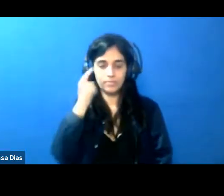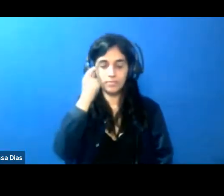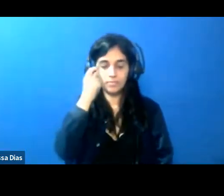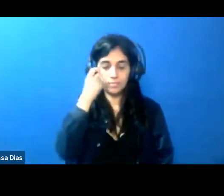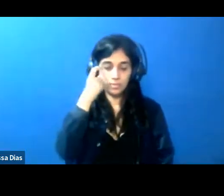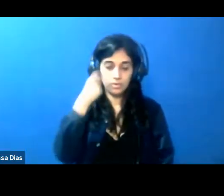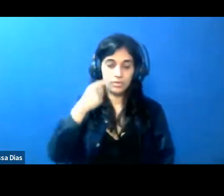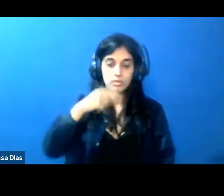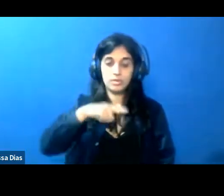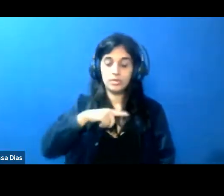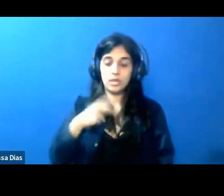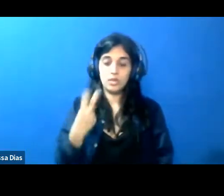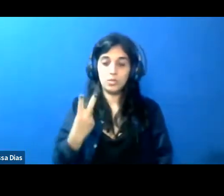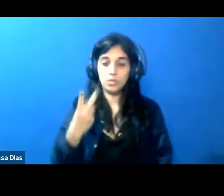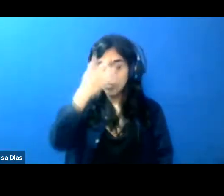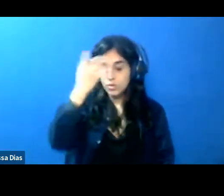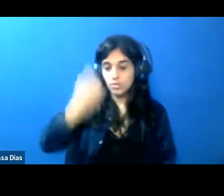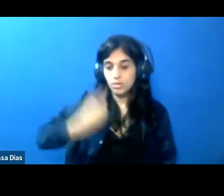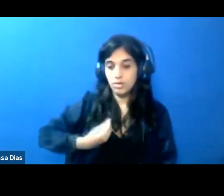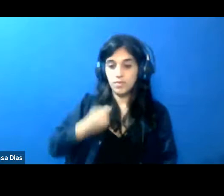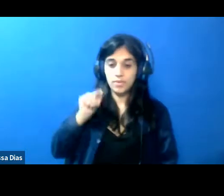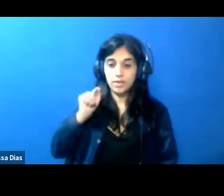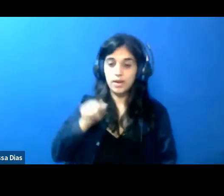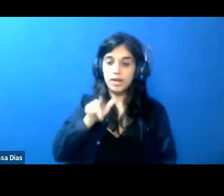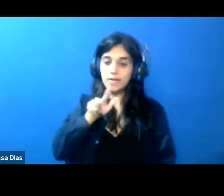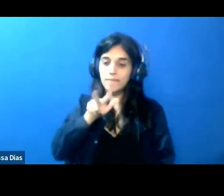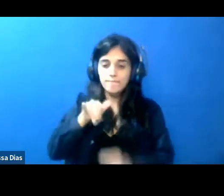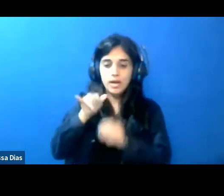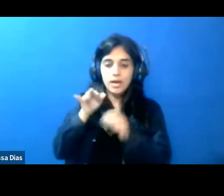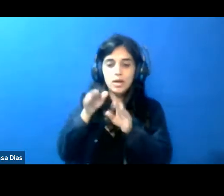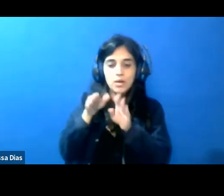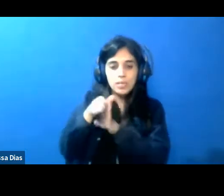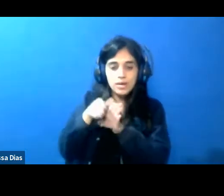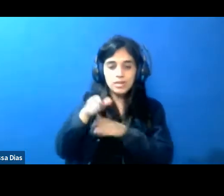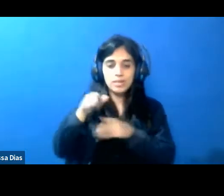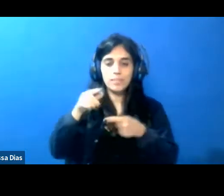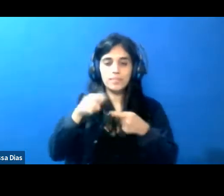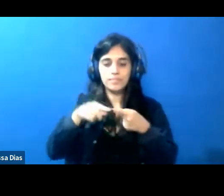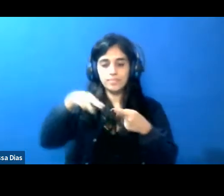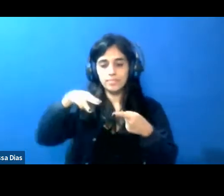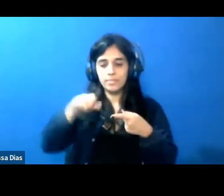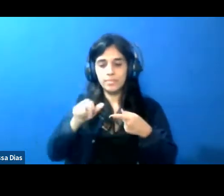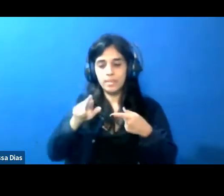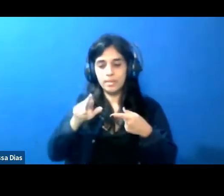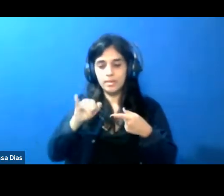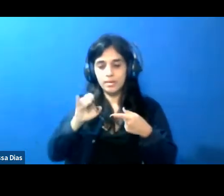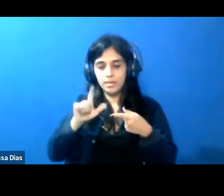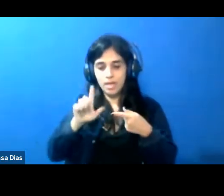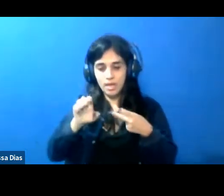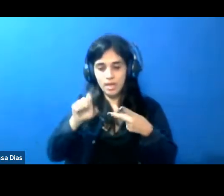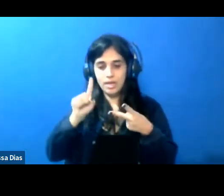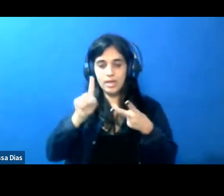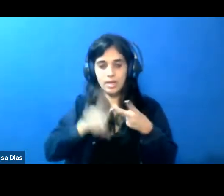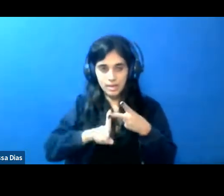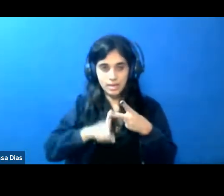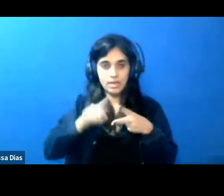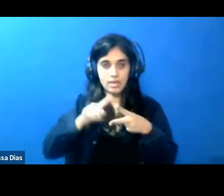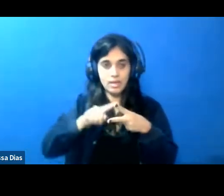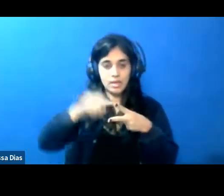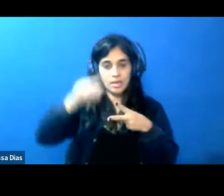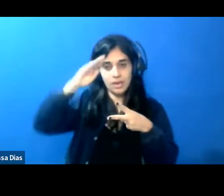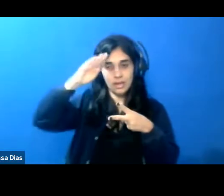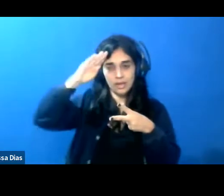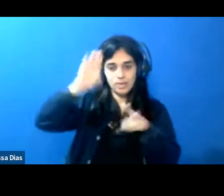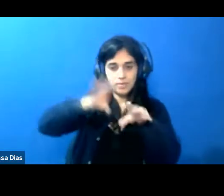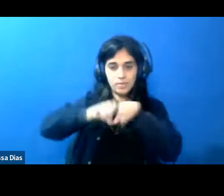duas moradoras da comunidade do Quilombo. A Marielle Pereira, que é educadora quilombola e acadêmica em psicologia da